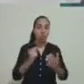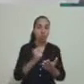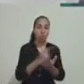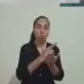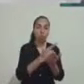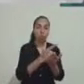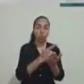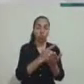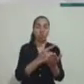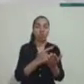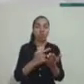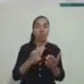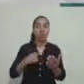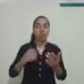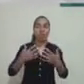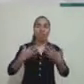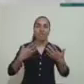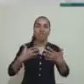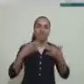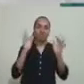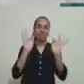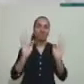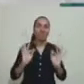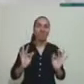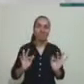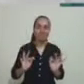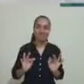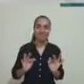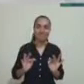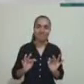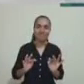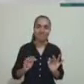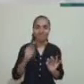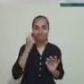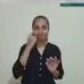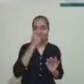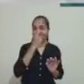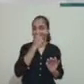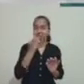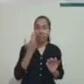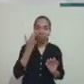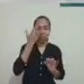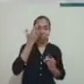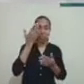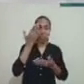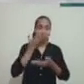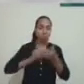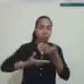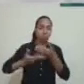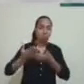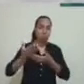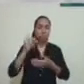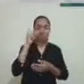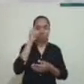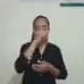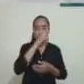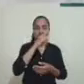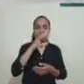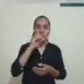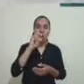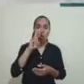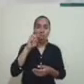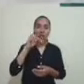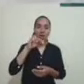avanço da doença, eu fiquei muito feliz. Porque quem é transplantado de córnea como eu, nós sabemos que a córnea tem um prazo de